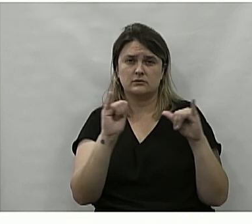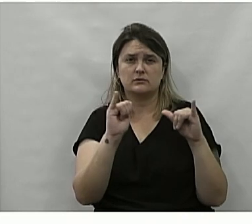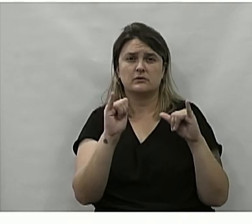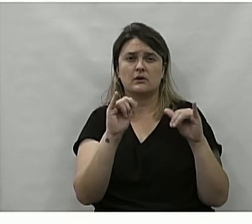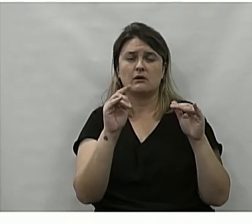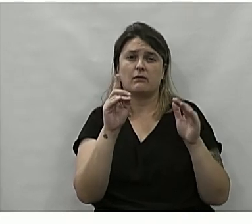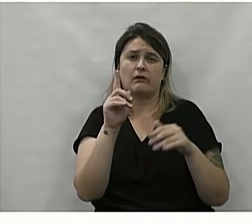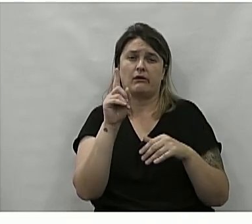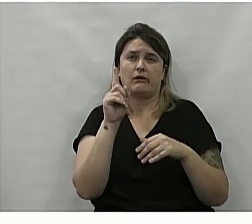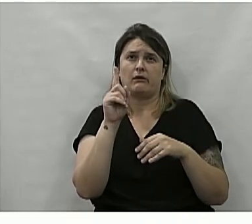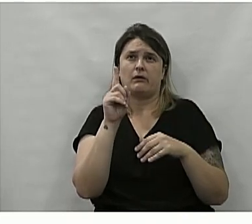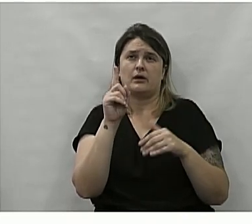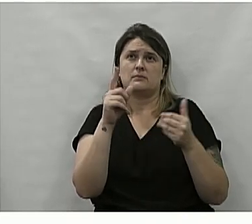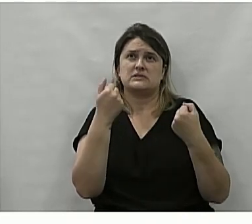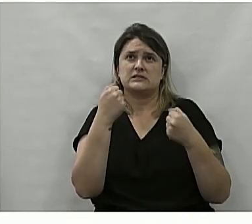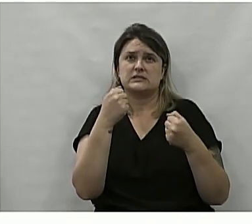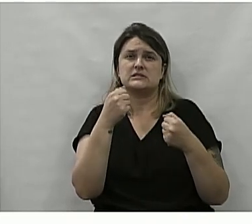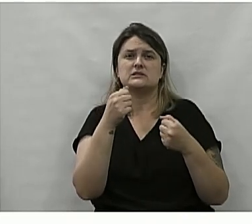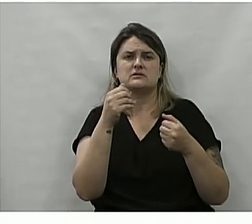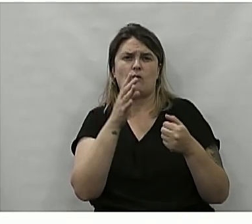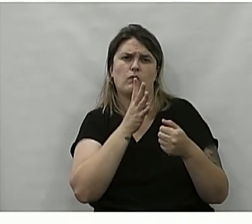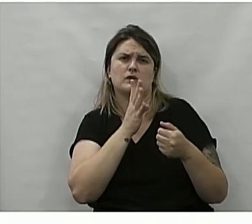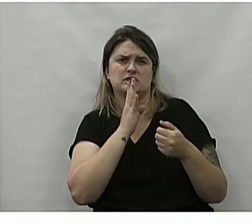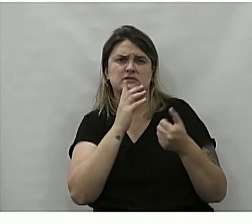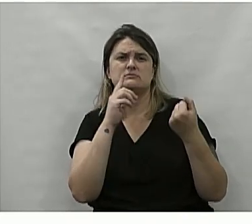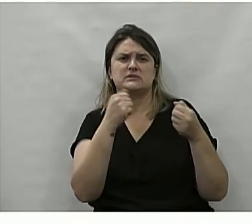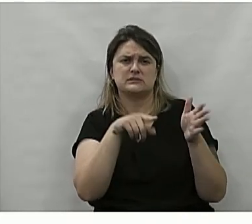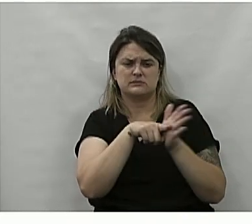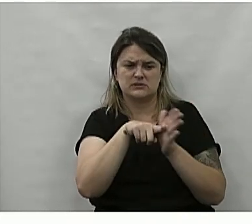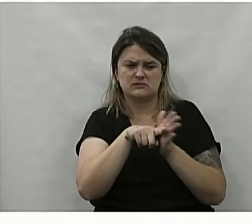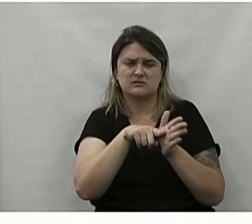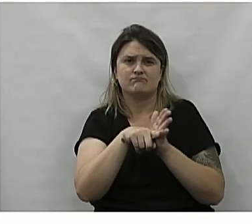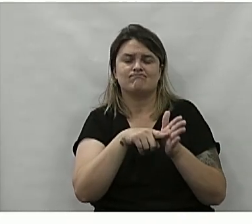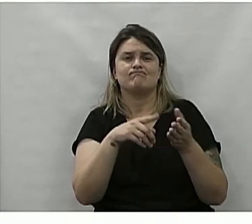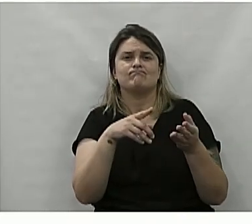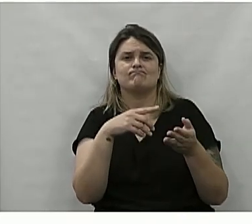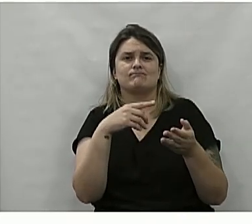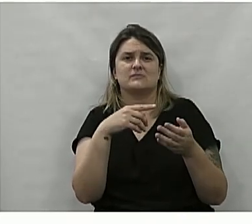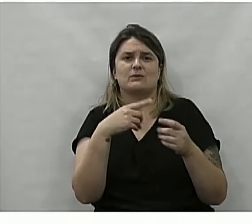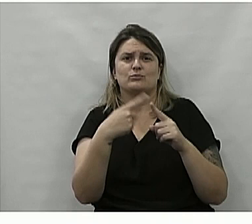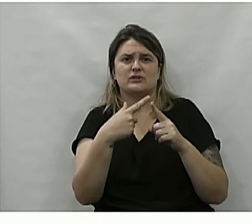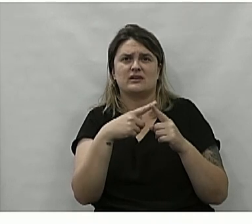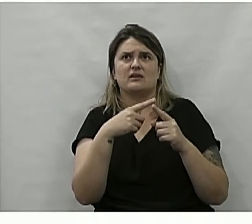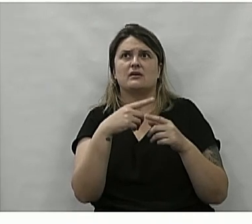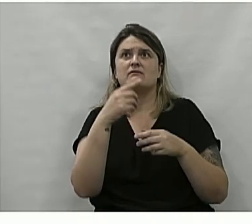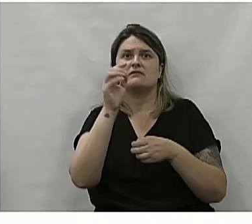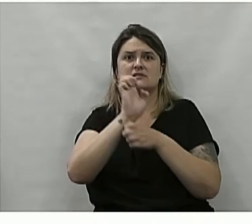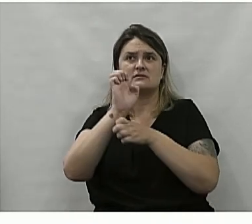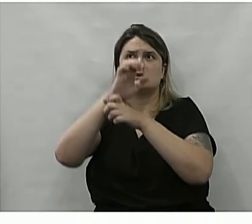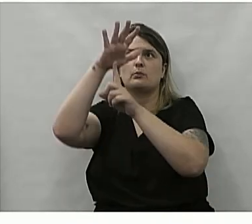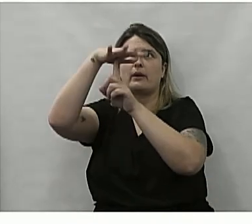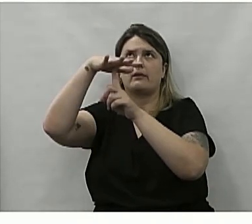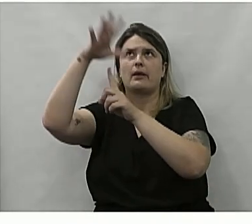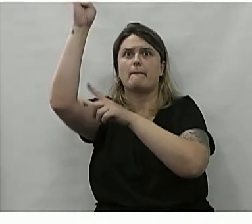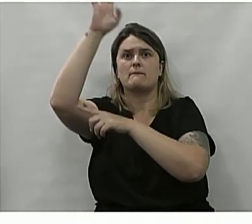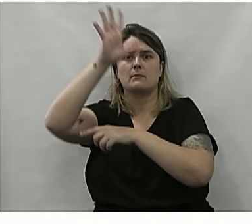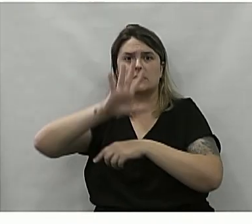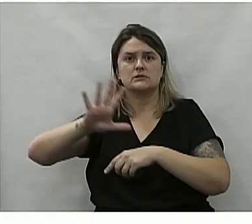De certa forma A gente tem que Ser levado em conta Obviamente Estamos muito próximos Das médias Paranaense E nacional